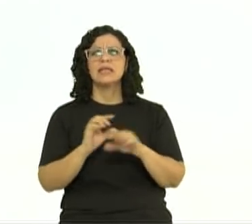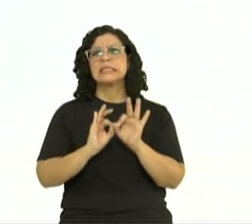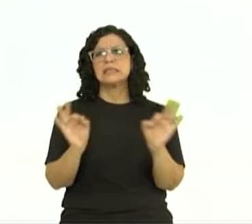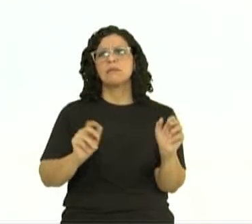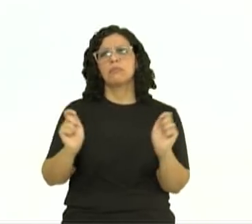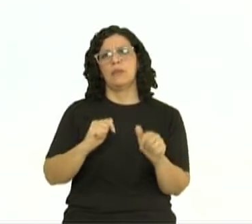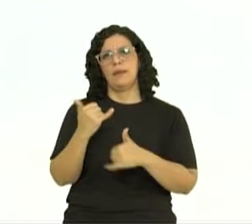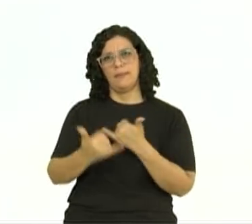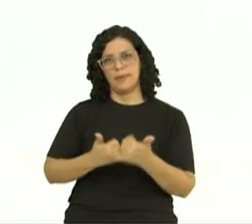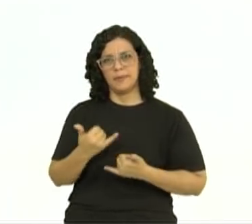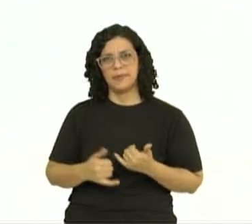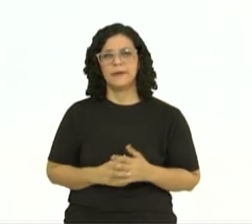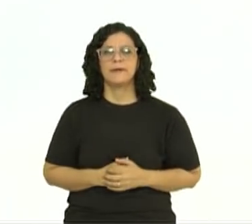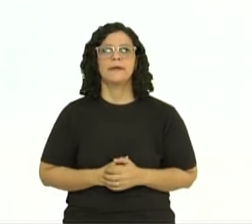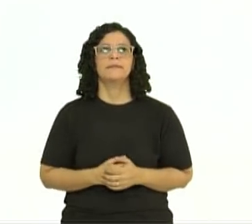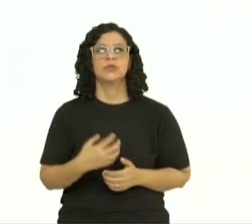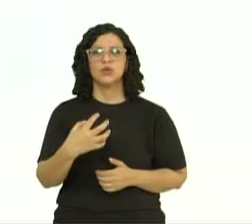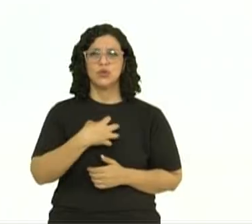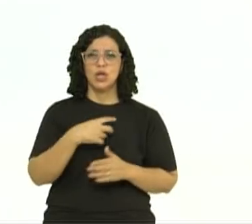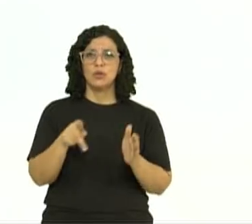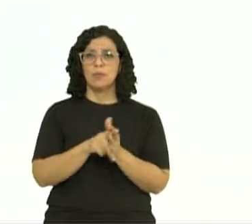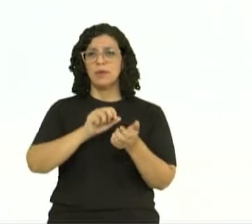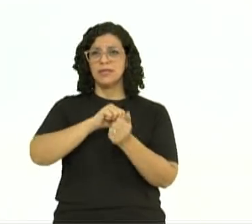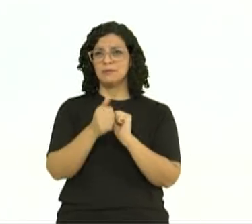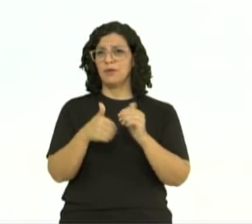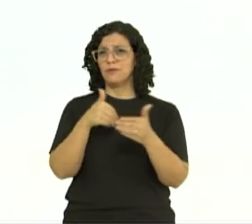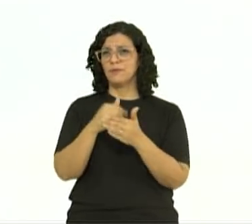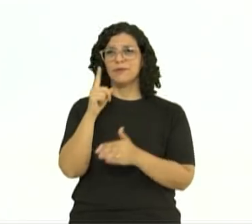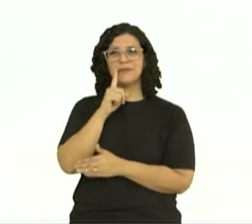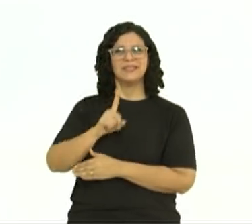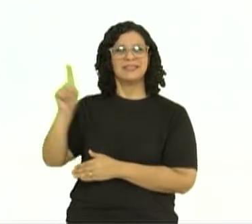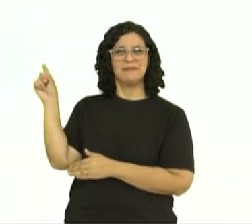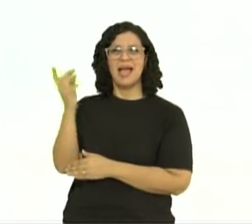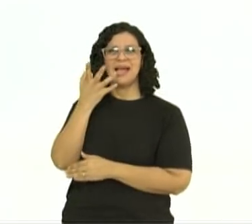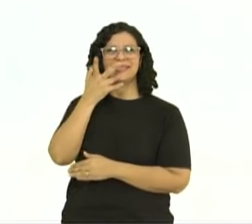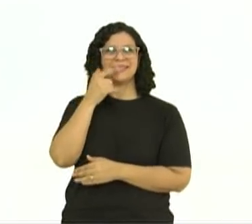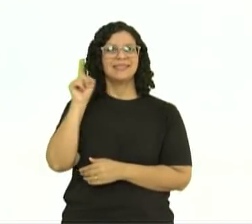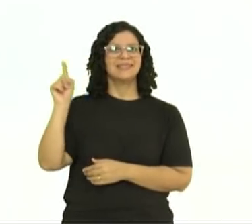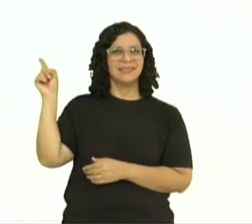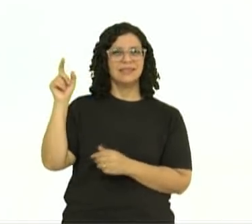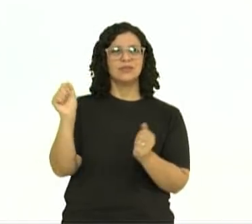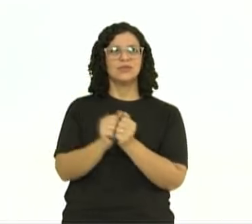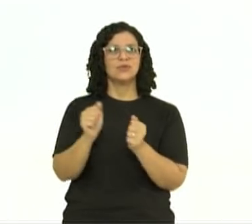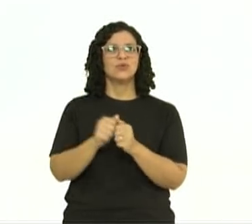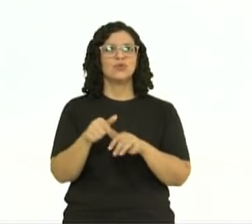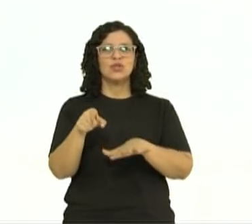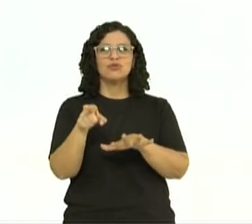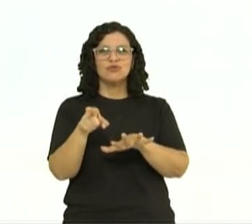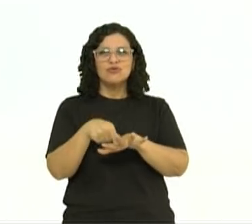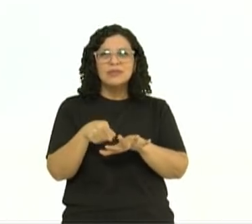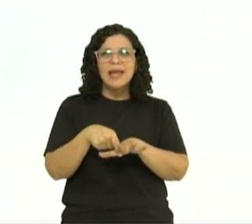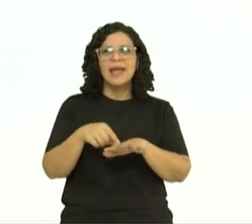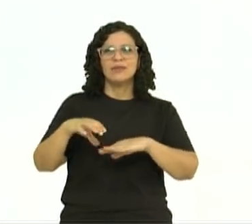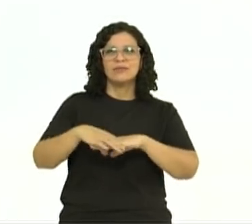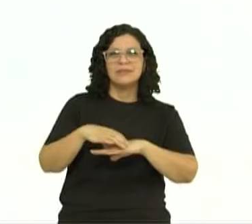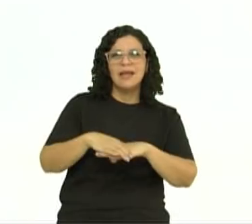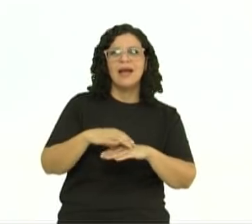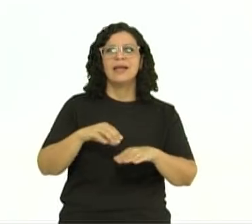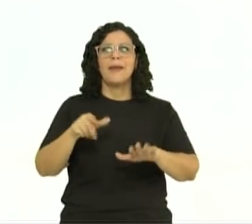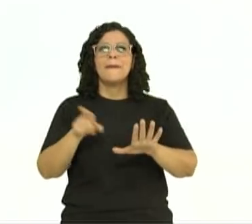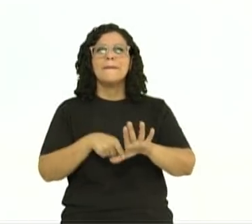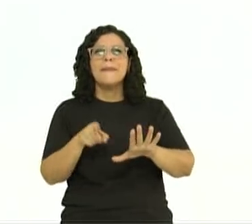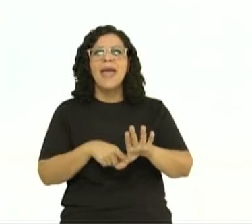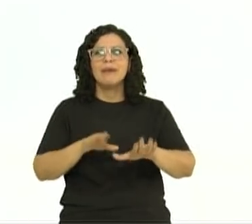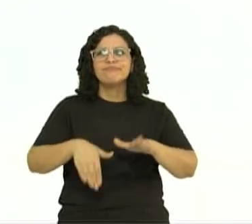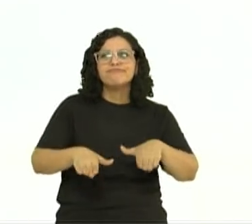tem todas essas manifestações aqui nesta imagem que vocês podem ver, né, que estão a maioria ali, tem um jogando de sandália, outros jogando descalço, né, então não